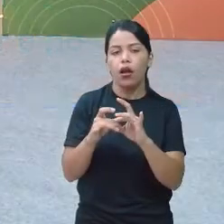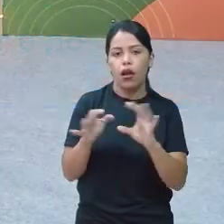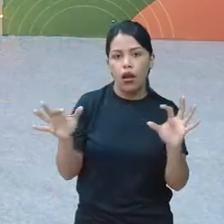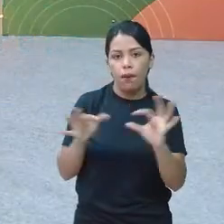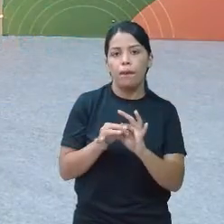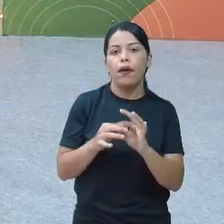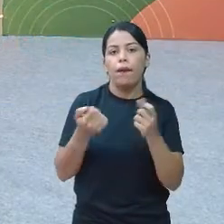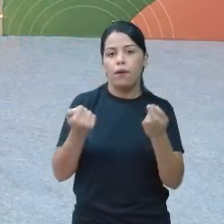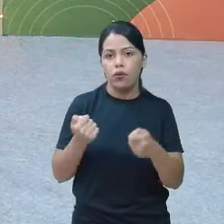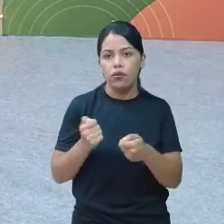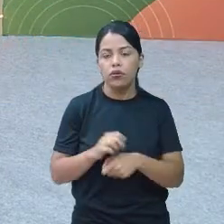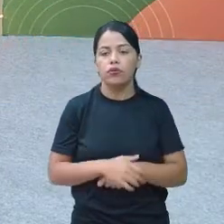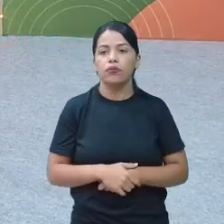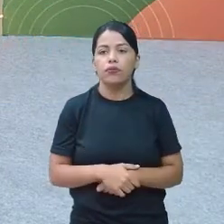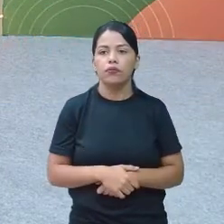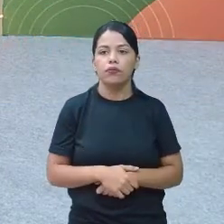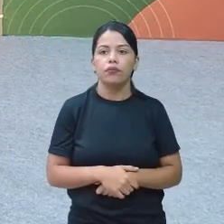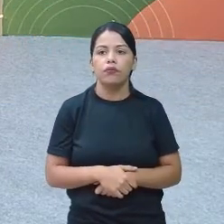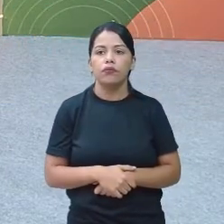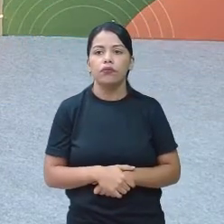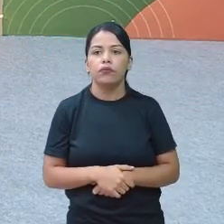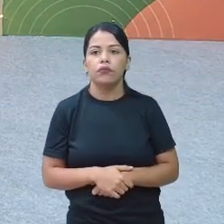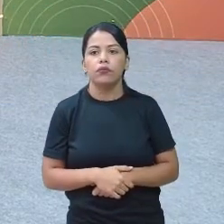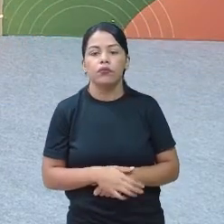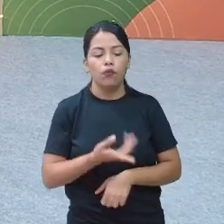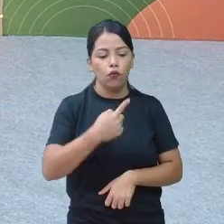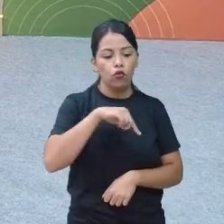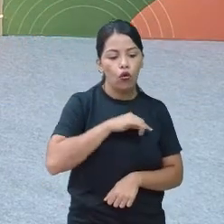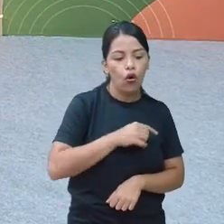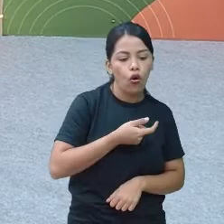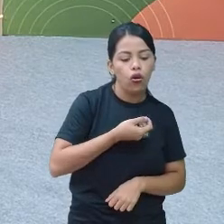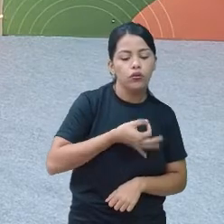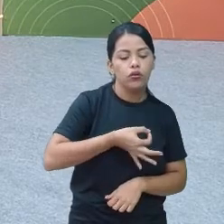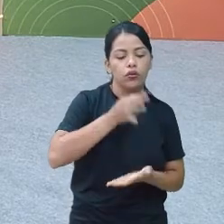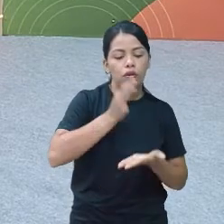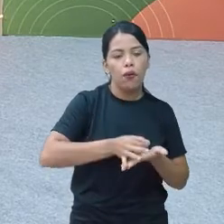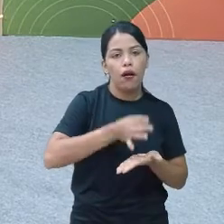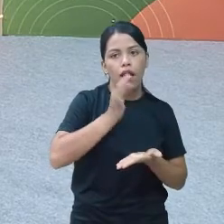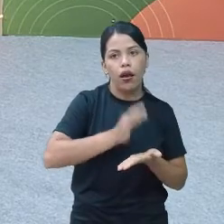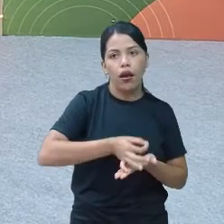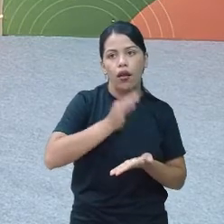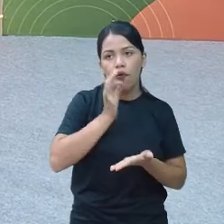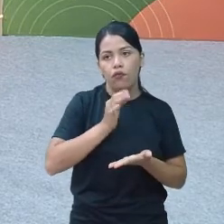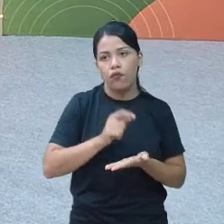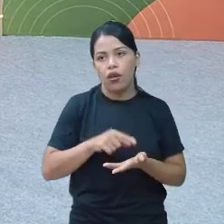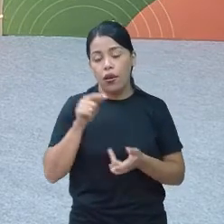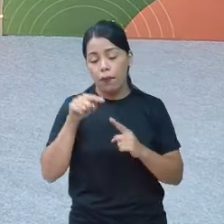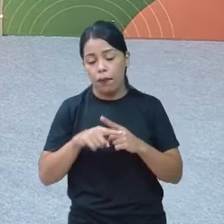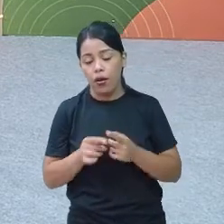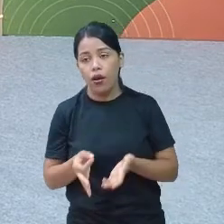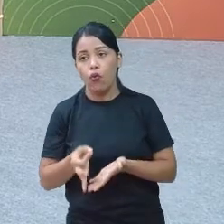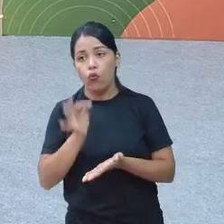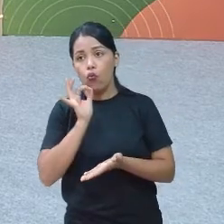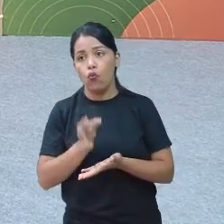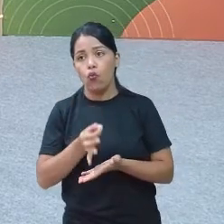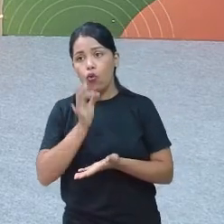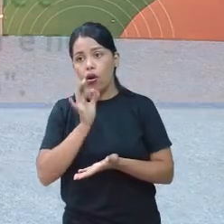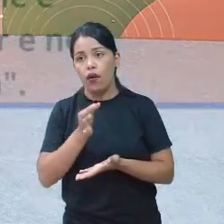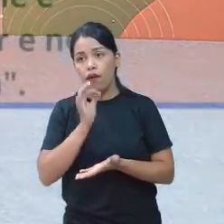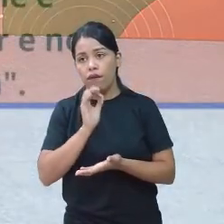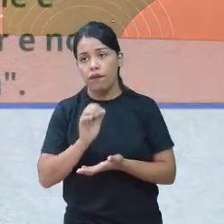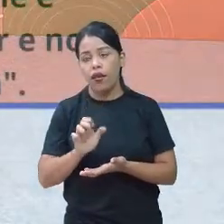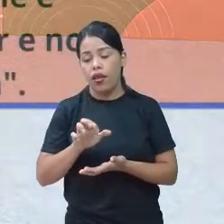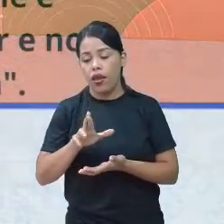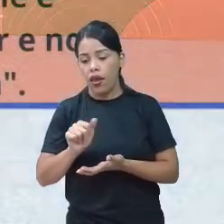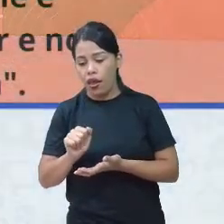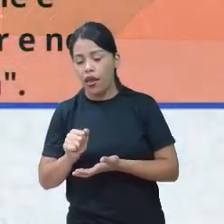de duas orações. Então aqui eu tenho: nós tomamos café e o café era bom. Se eu faço